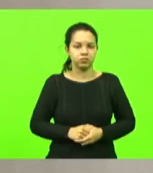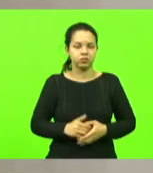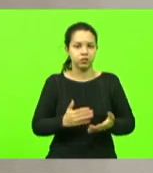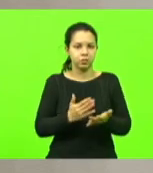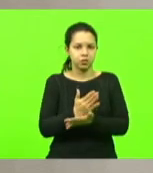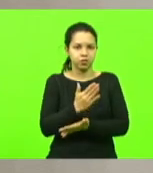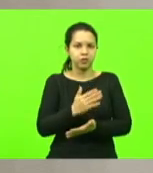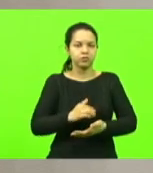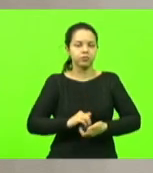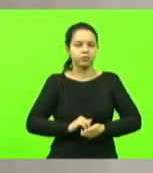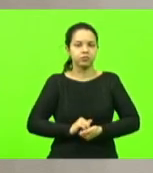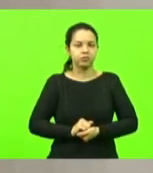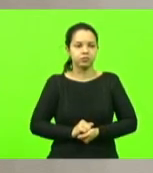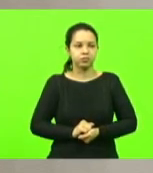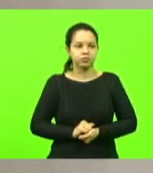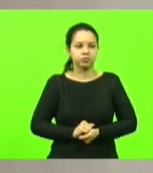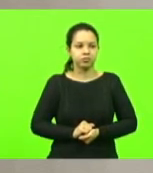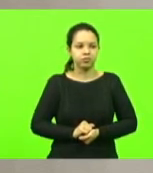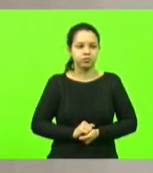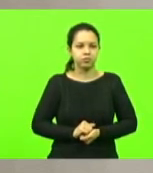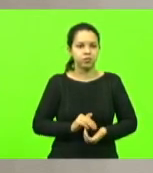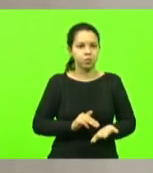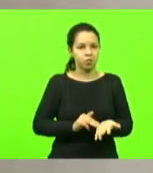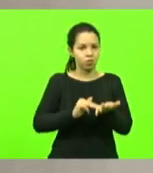Aprovado. Moção número